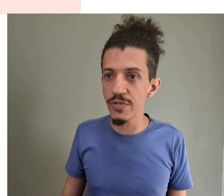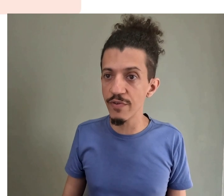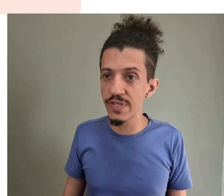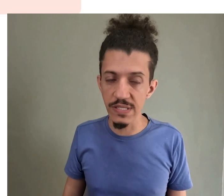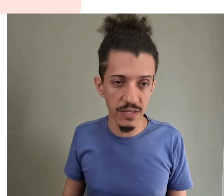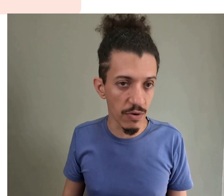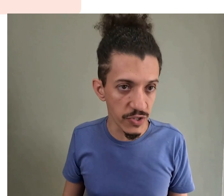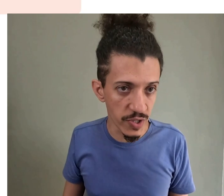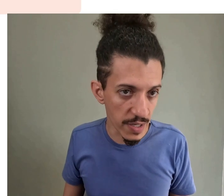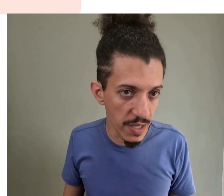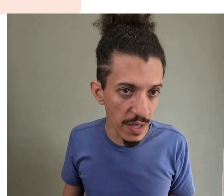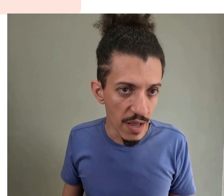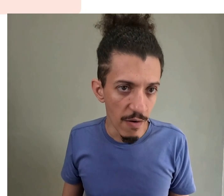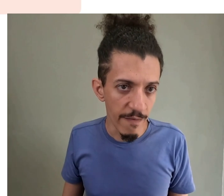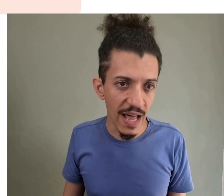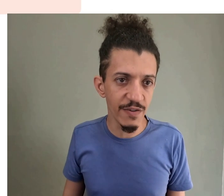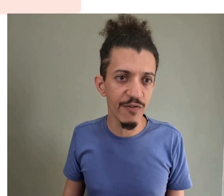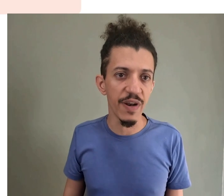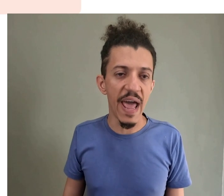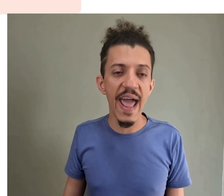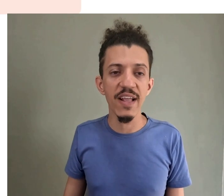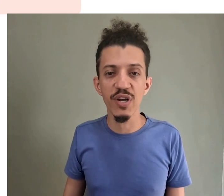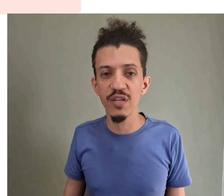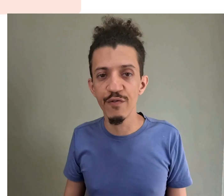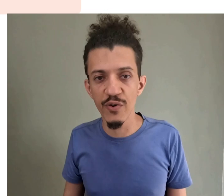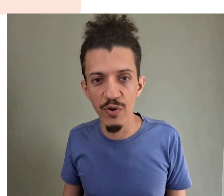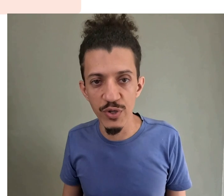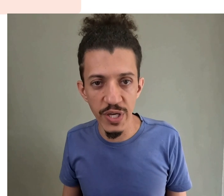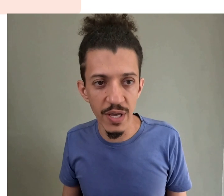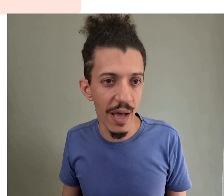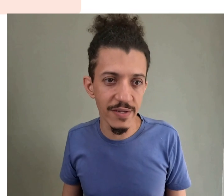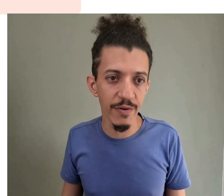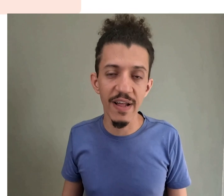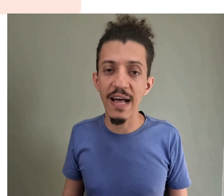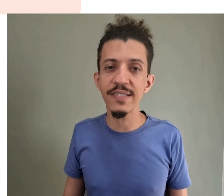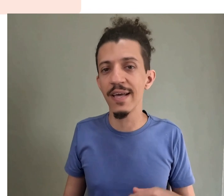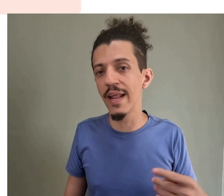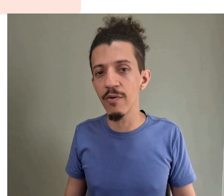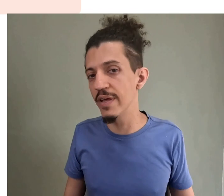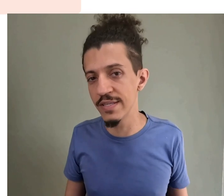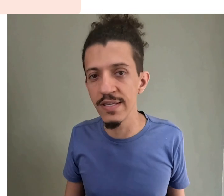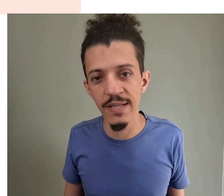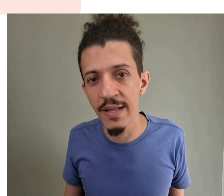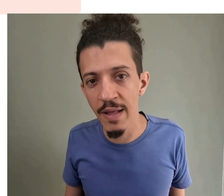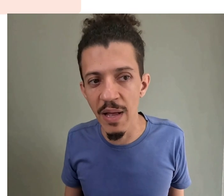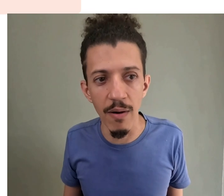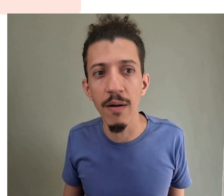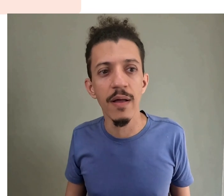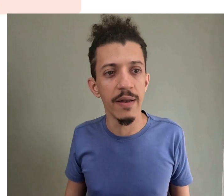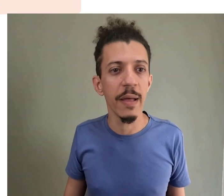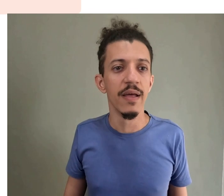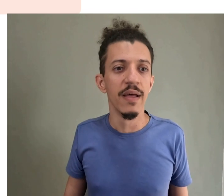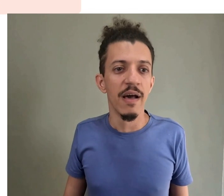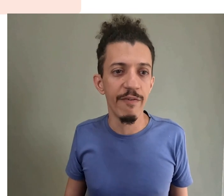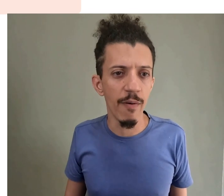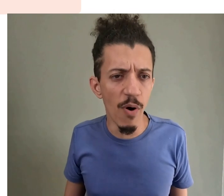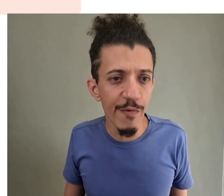muitos de vocês que estão assistindo aqui, falar de fonética, de fonologia, se eu falasse em grego ia se entender melhor,